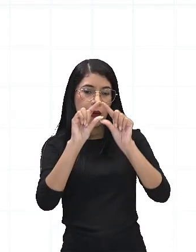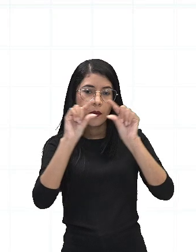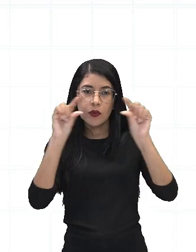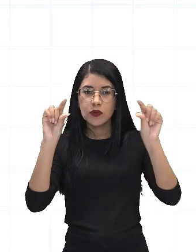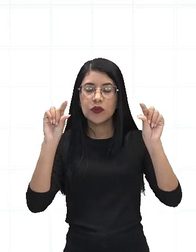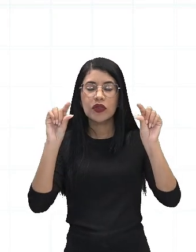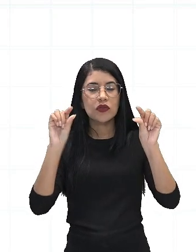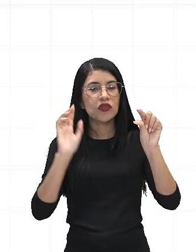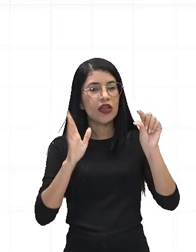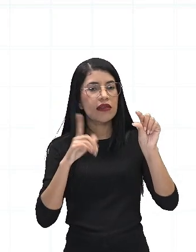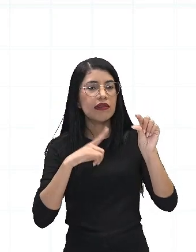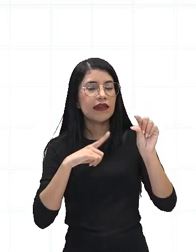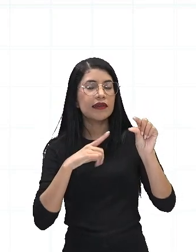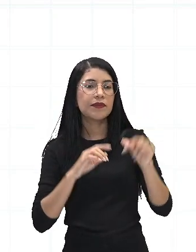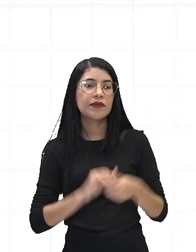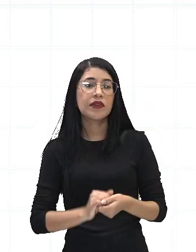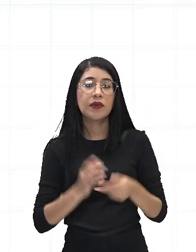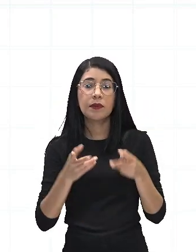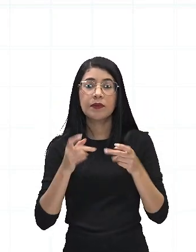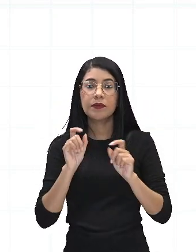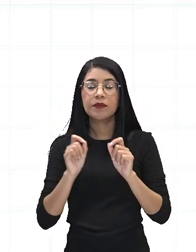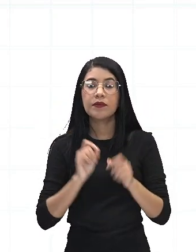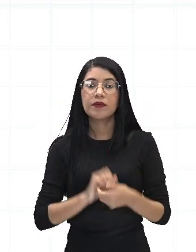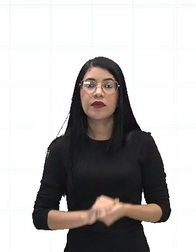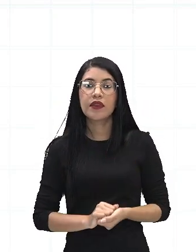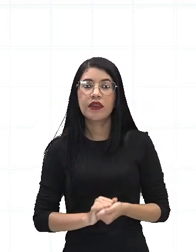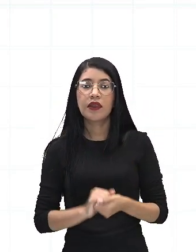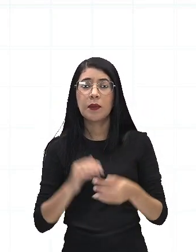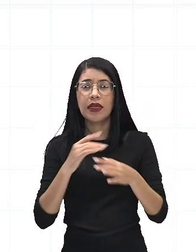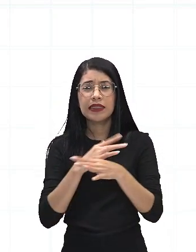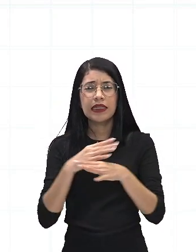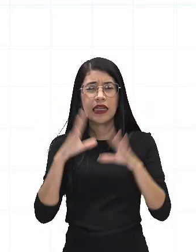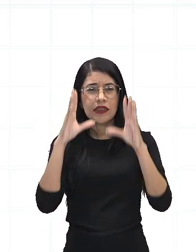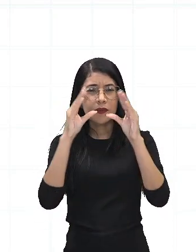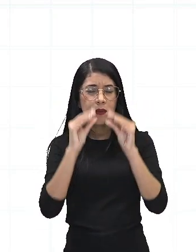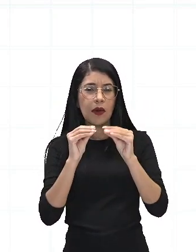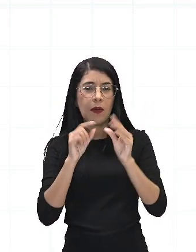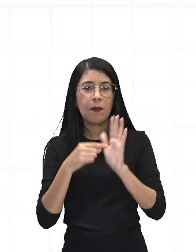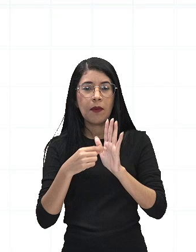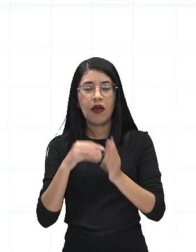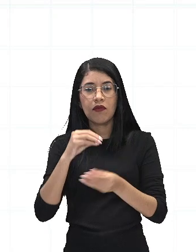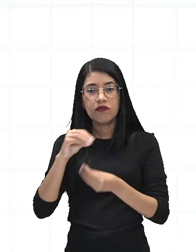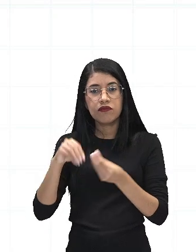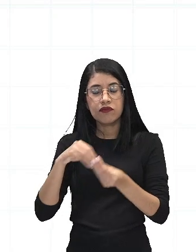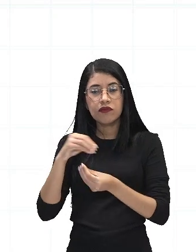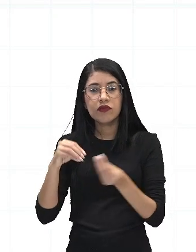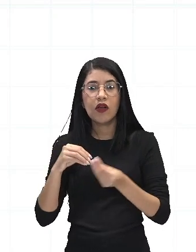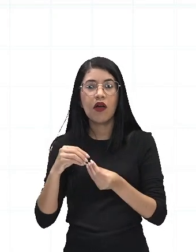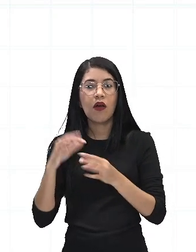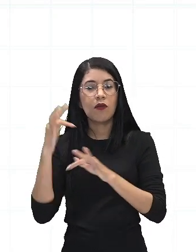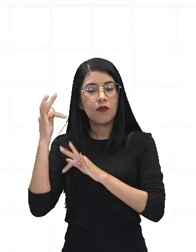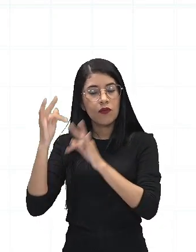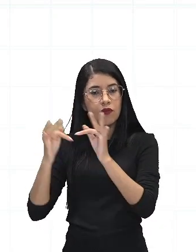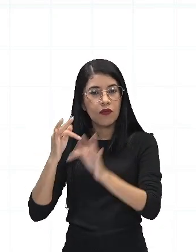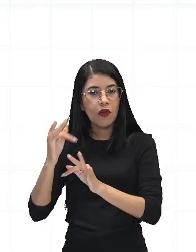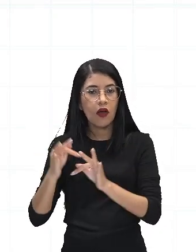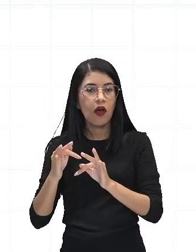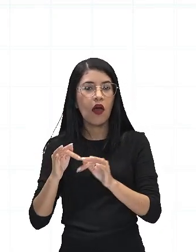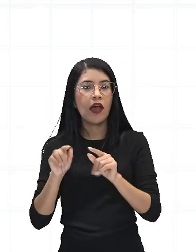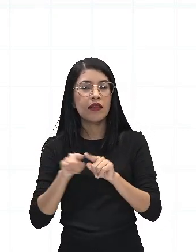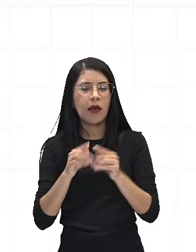nosso texto. Então, observe que no título, Cidade Invisível mistura folclore brasileiro e suspense em